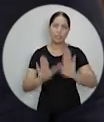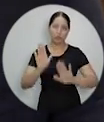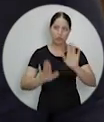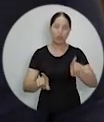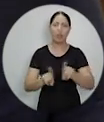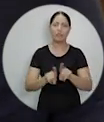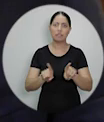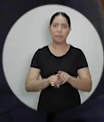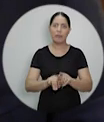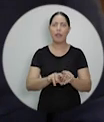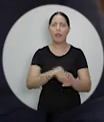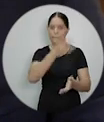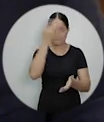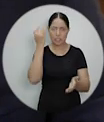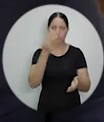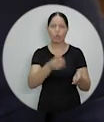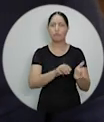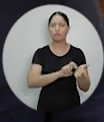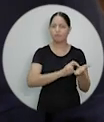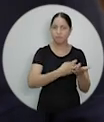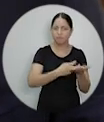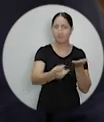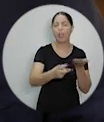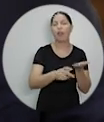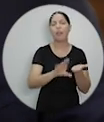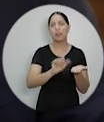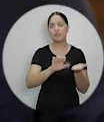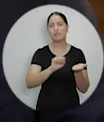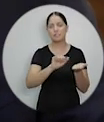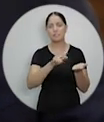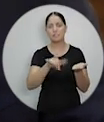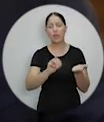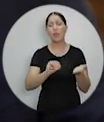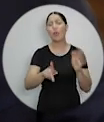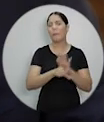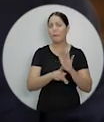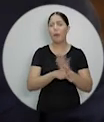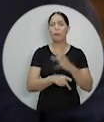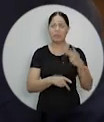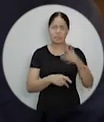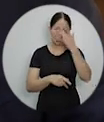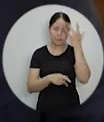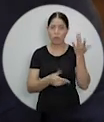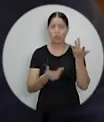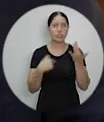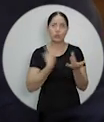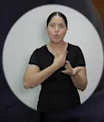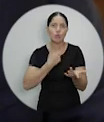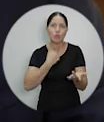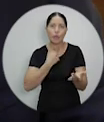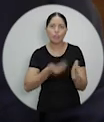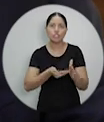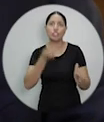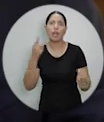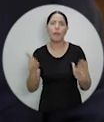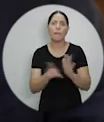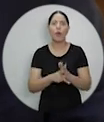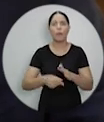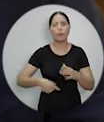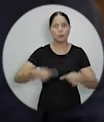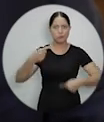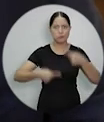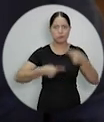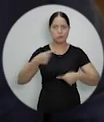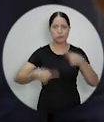cassação daqueles que cometeram esse tipo de irregularidade, nós não devemos involuir, nós não devemos tirar o processo de